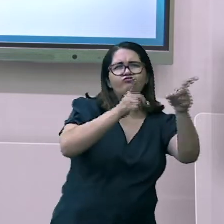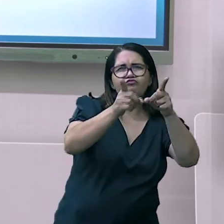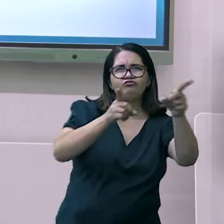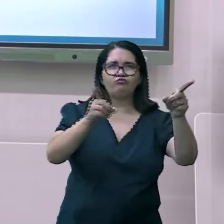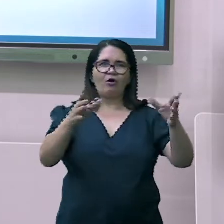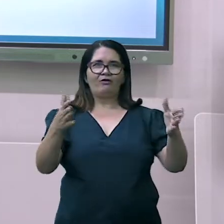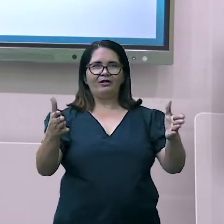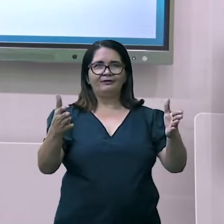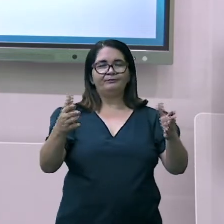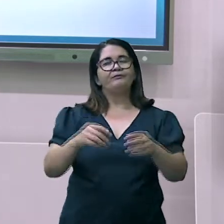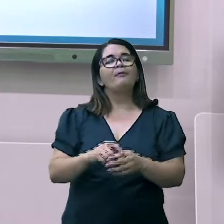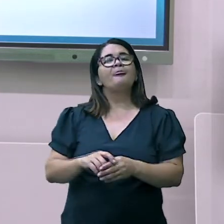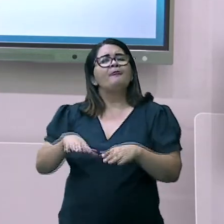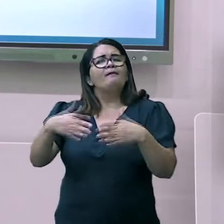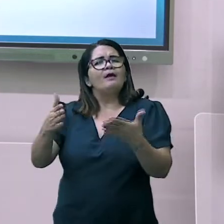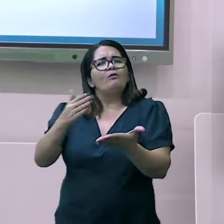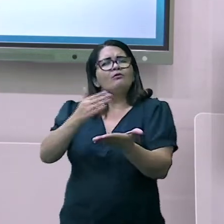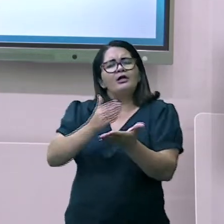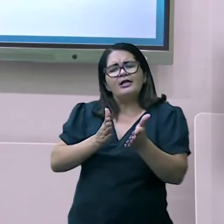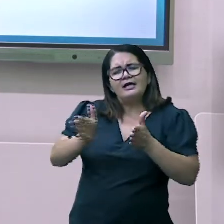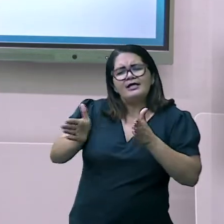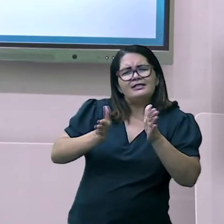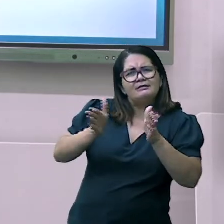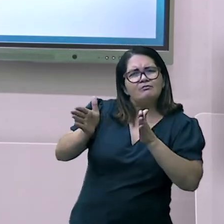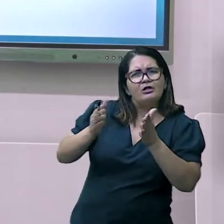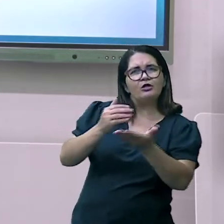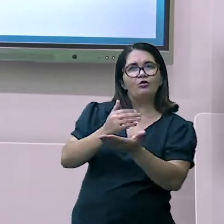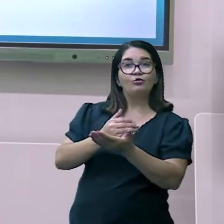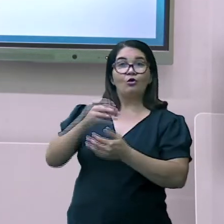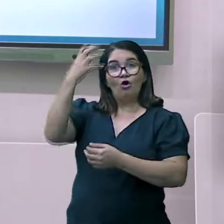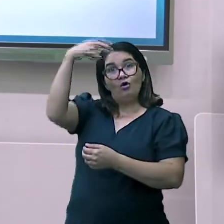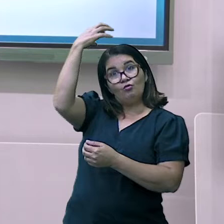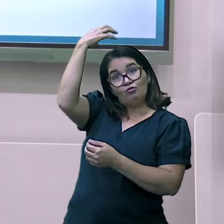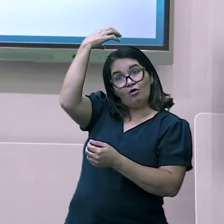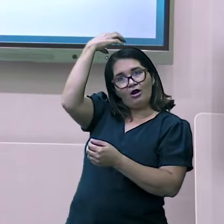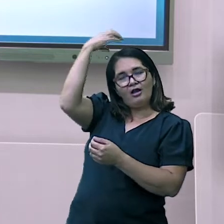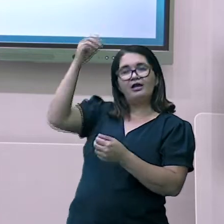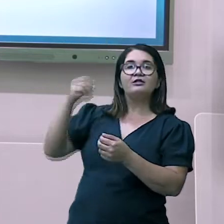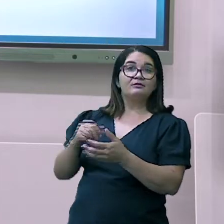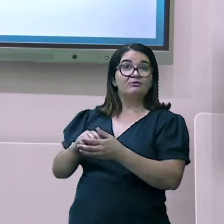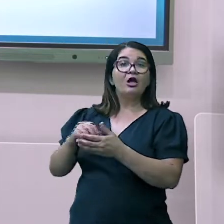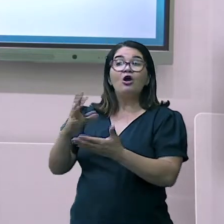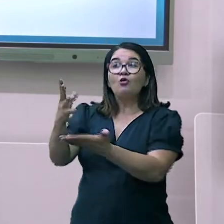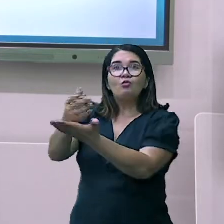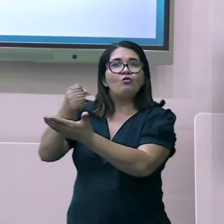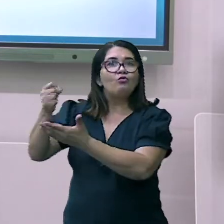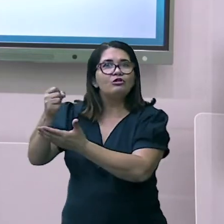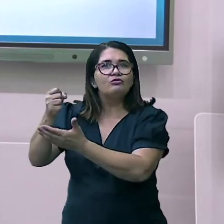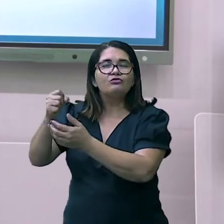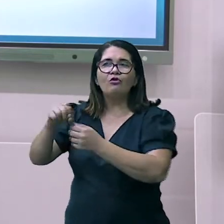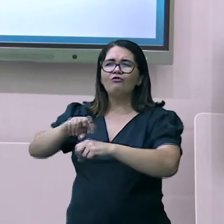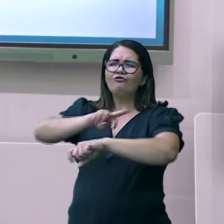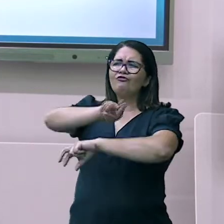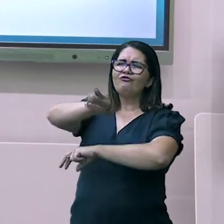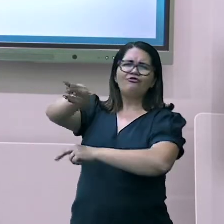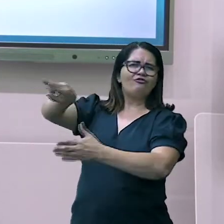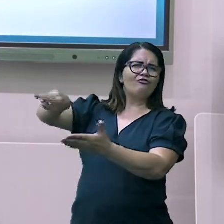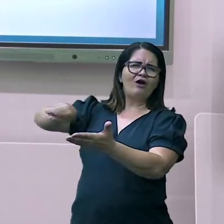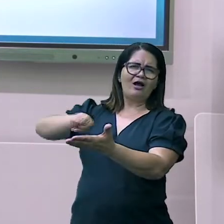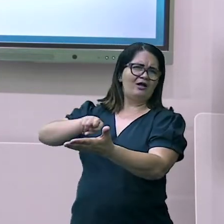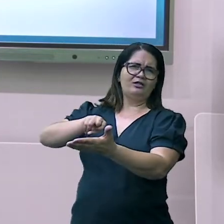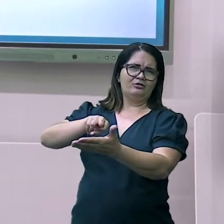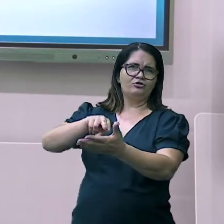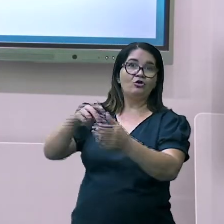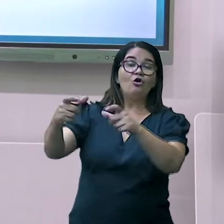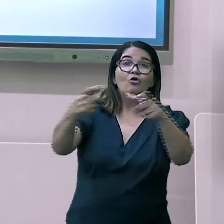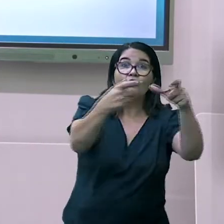Inicialmente, a coroa portuguesa conquistou diversos territórios na costa africana.